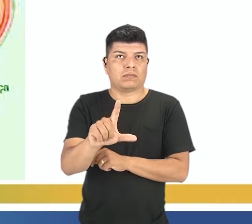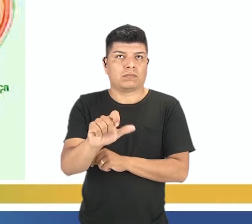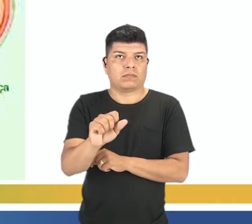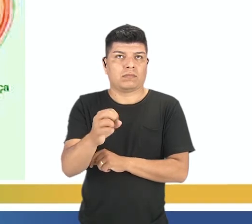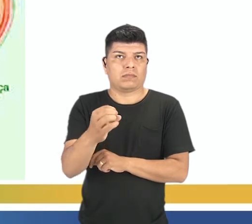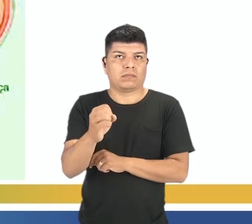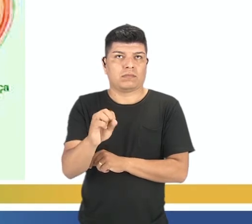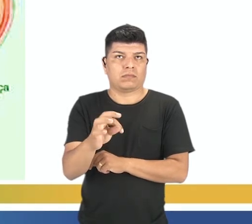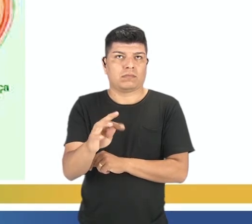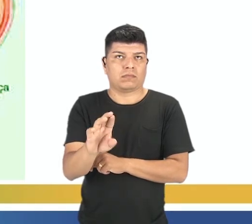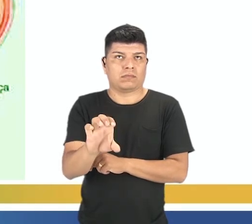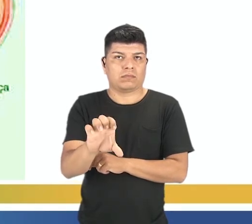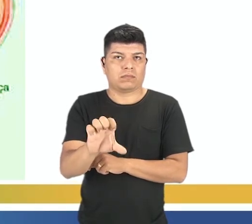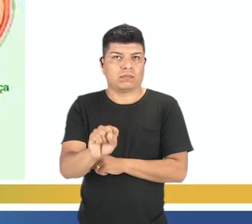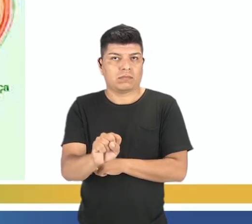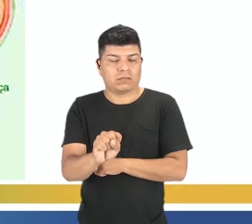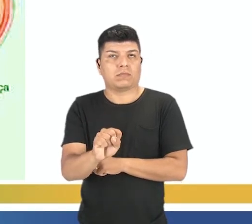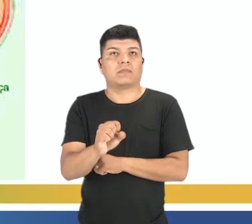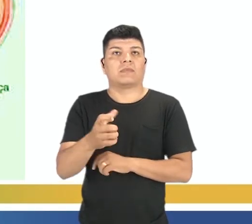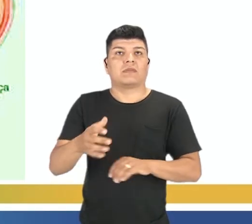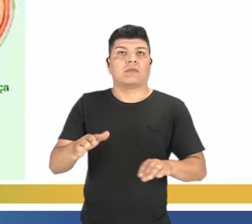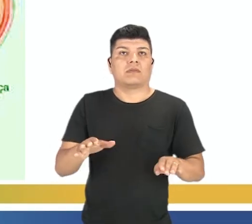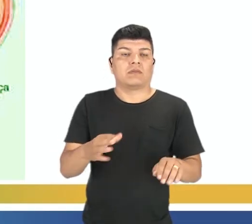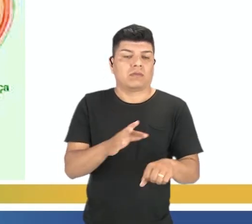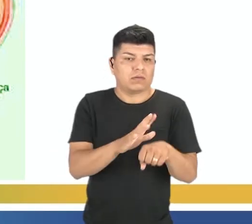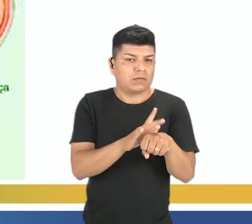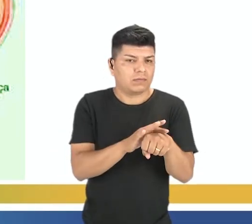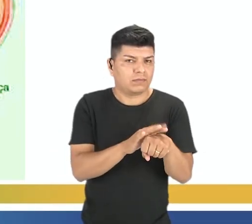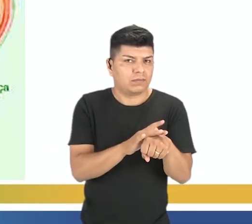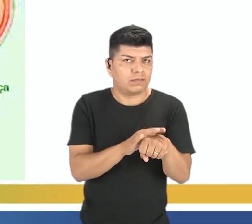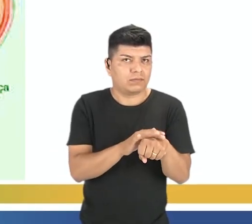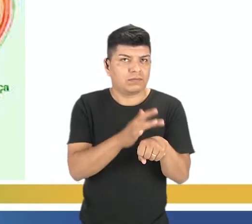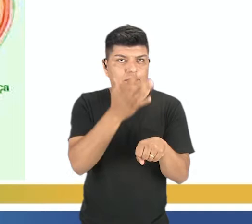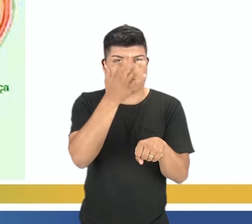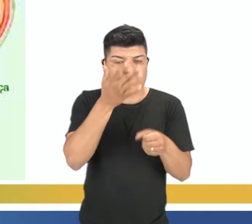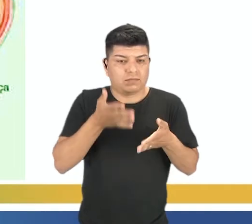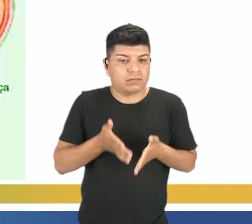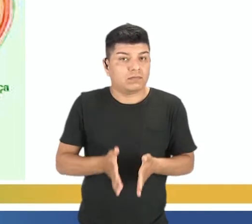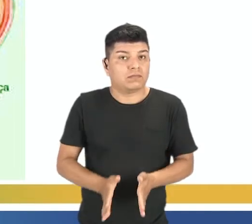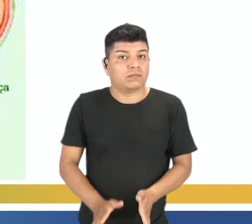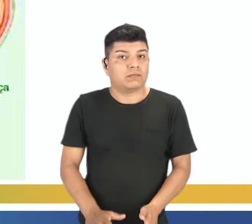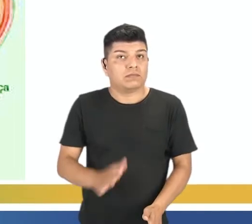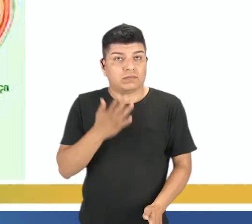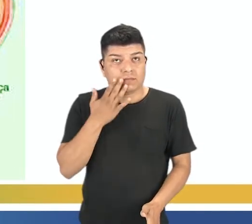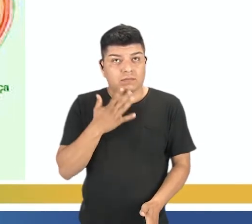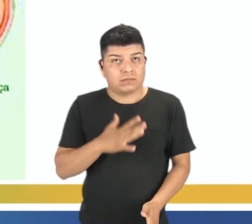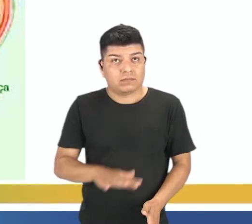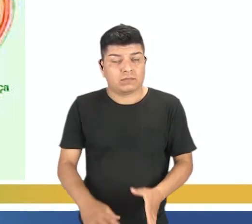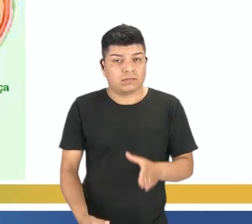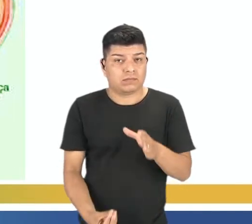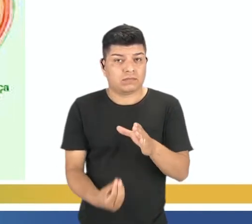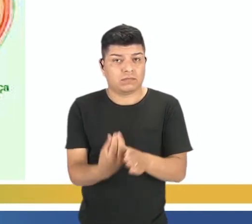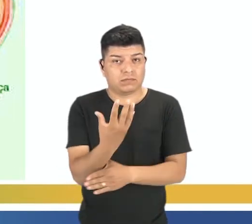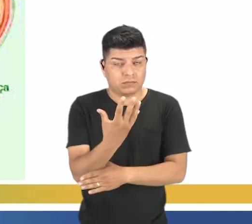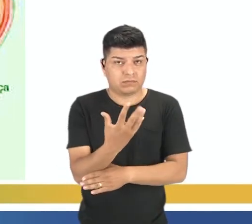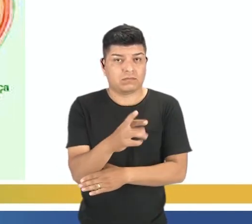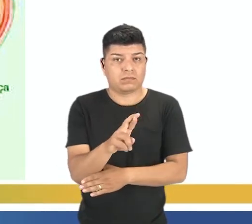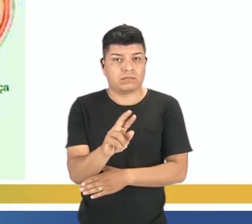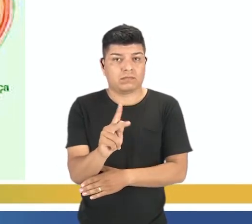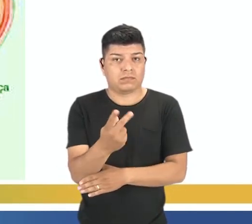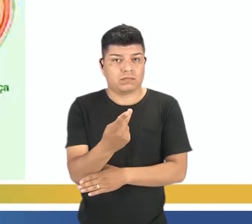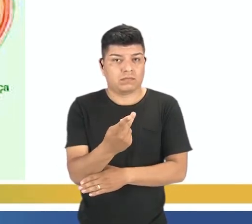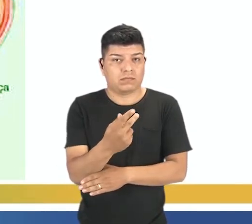do recém-nascido, que é uma doença que acometem, né, que até a descoberta do fator RH e o avanço